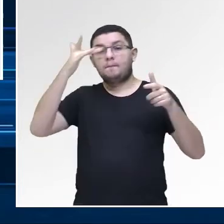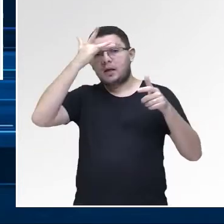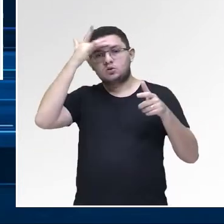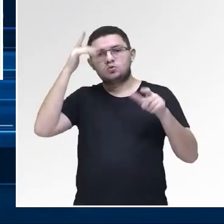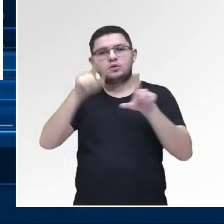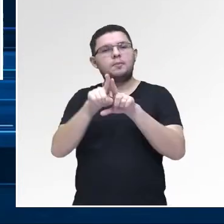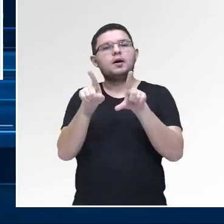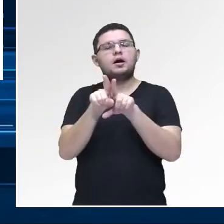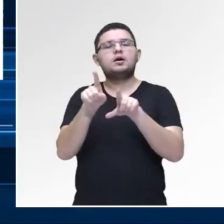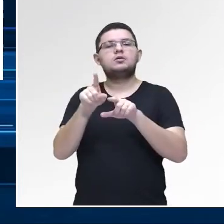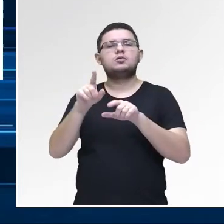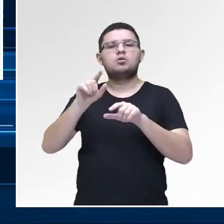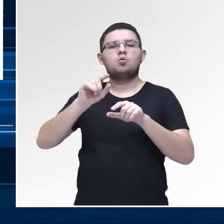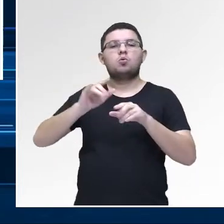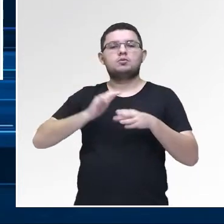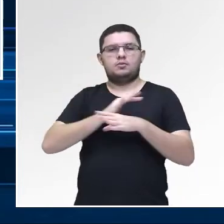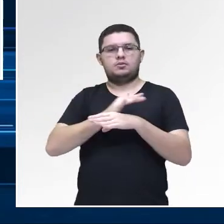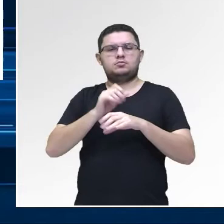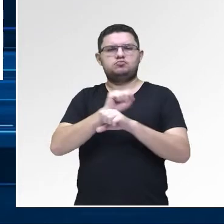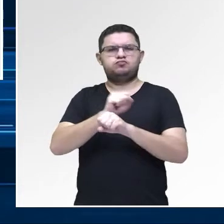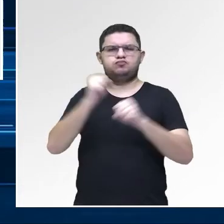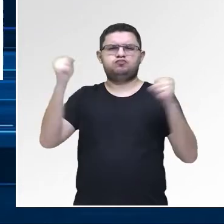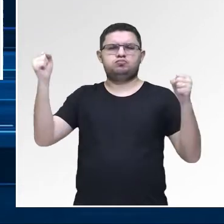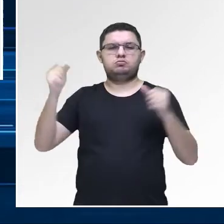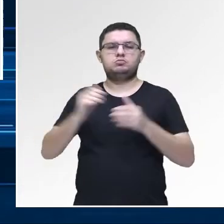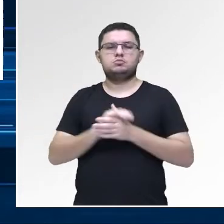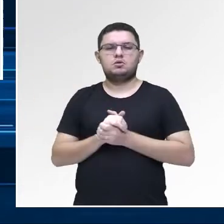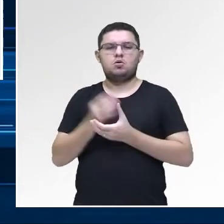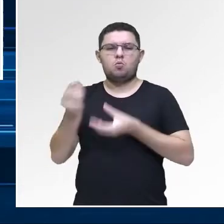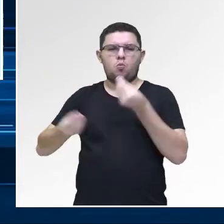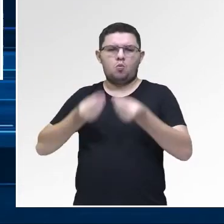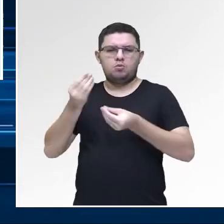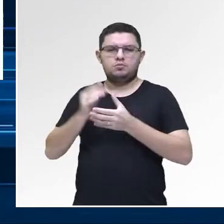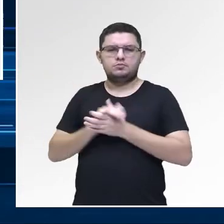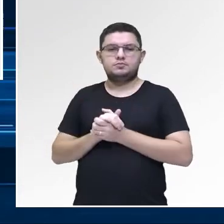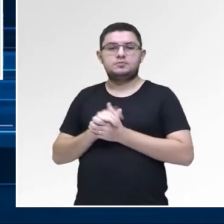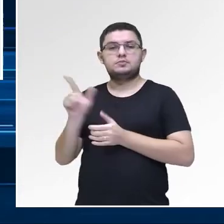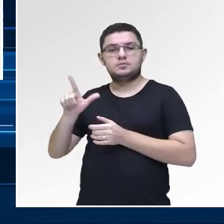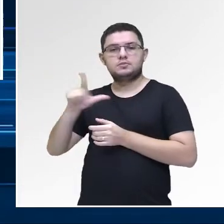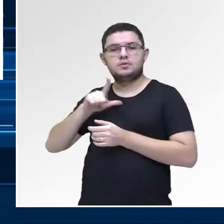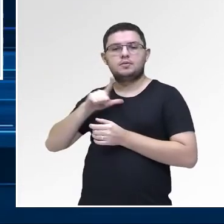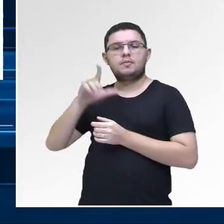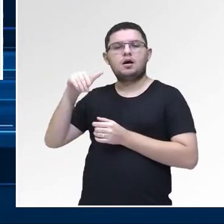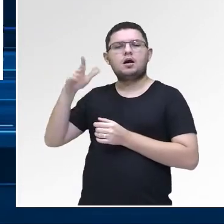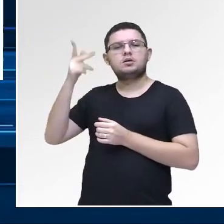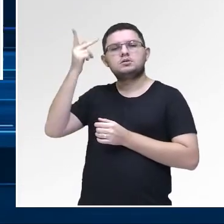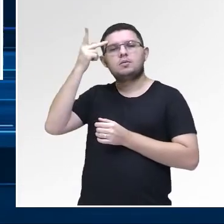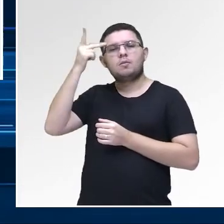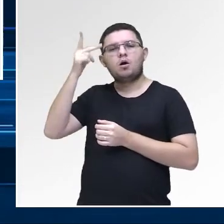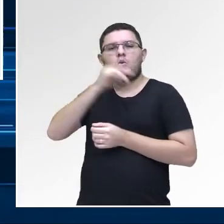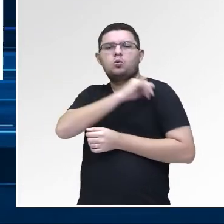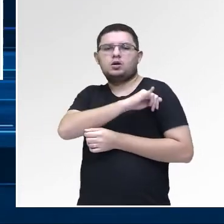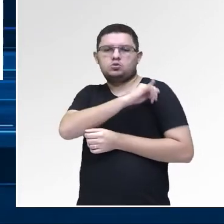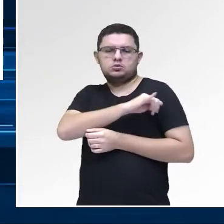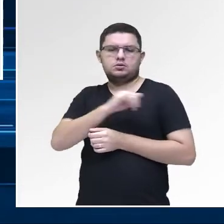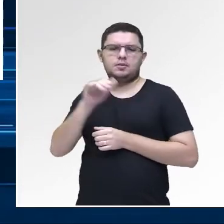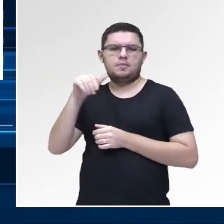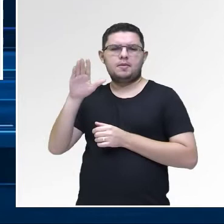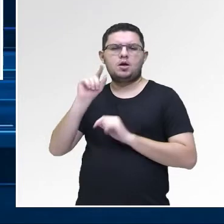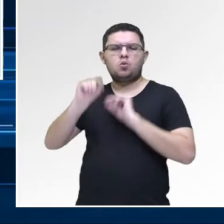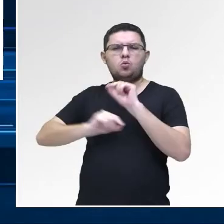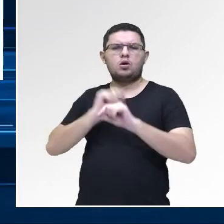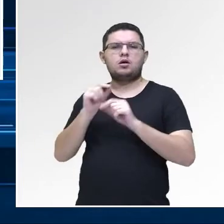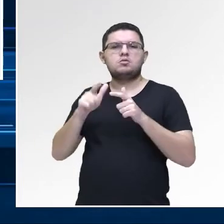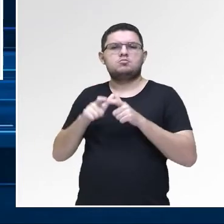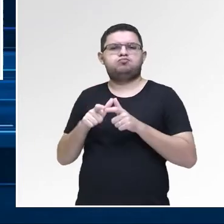metropolização, ok? Então, vamos observar mais ou menos, ó, São Paulo e Rio de Janeiro estão praticamente